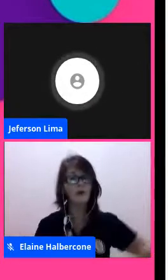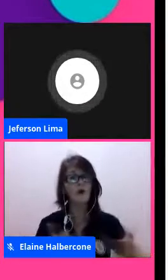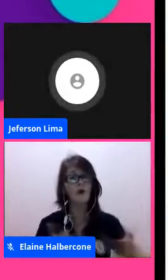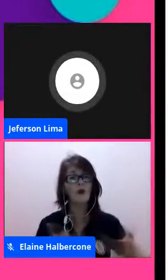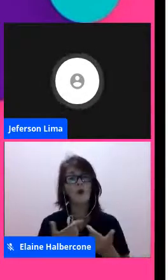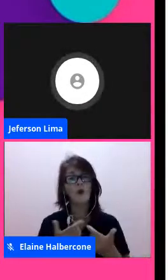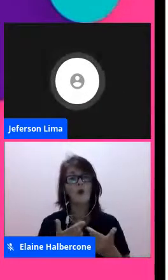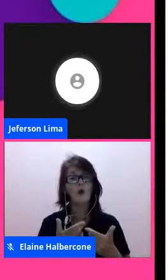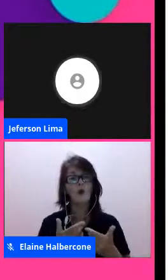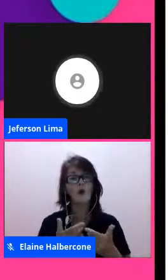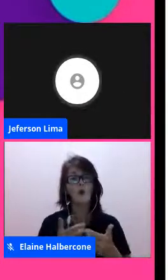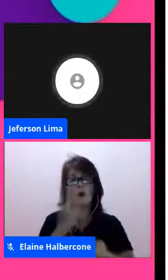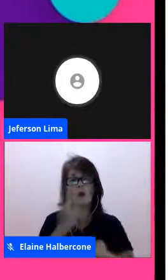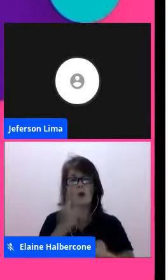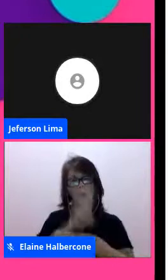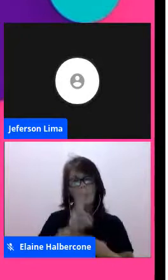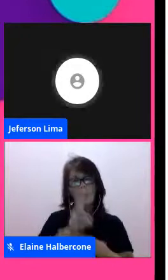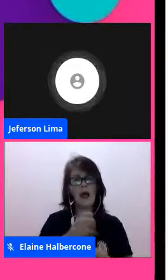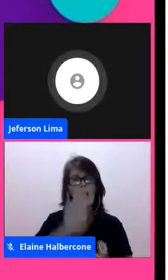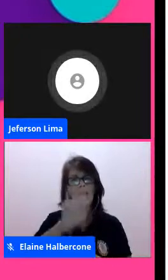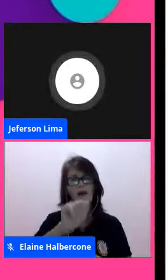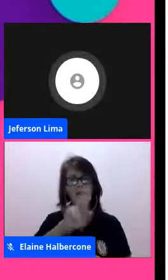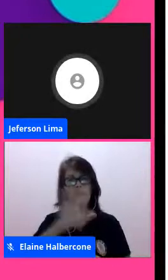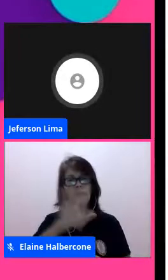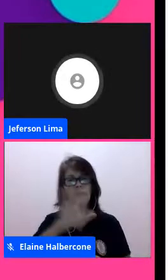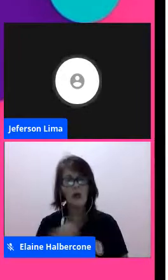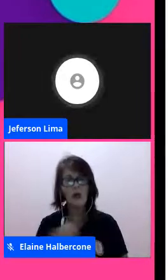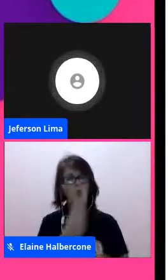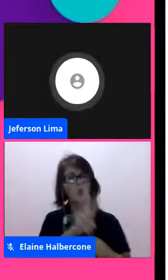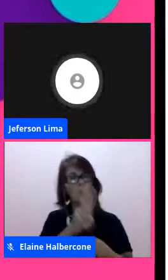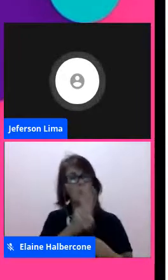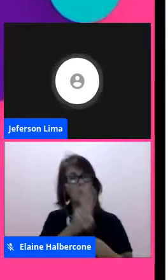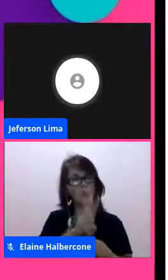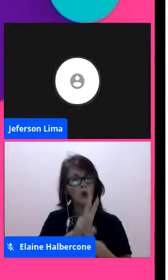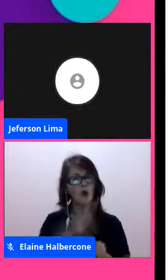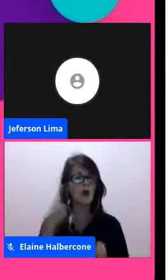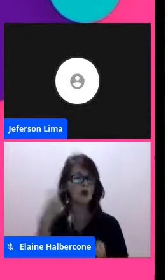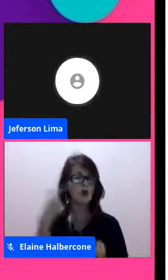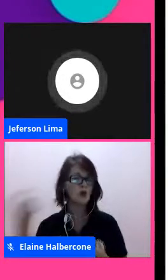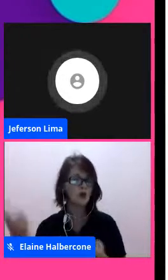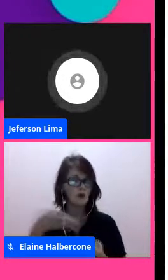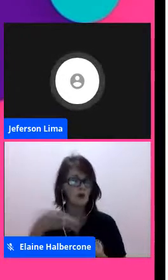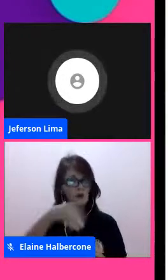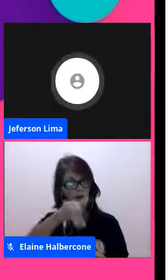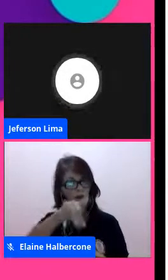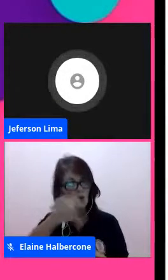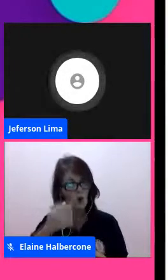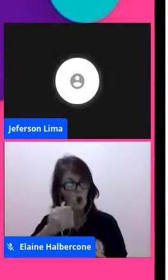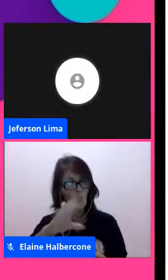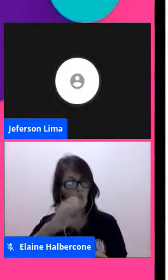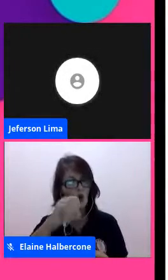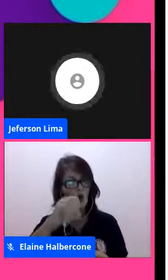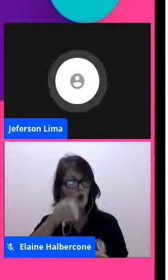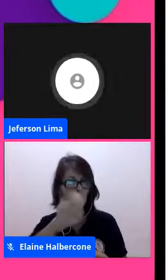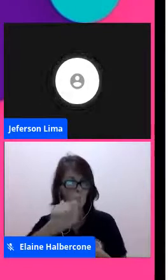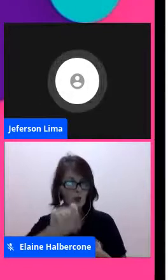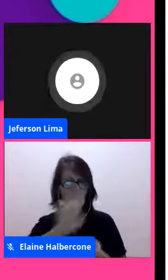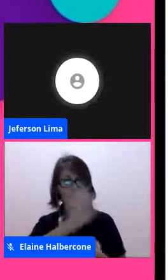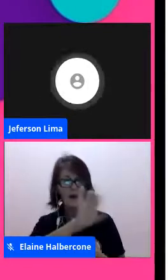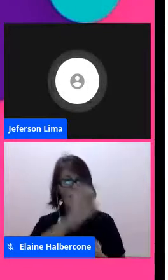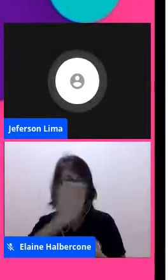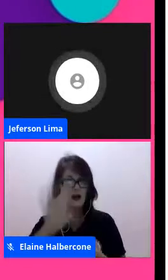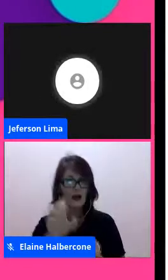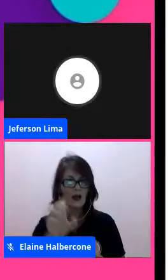para gerenciar a bateria, a gente vai ter um para gerenciar provavelmente o som e por aí vai. E aí, a gente também tem dispositivos que